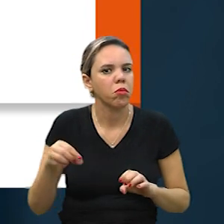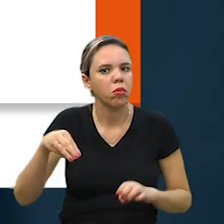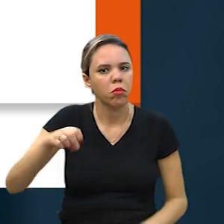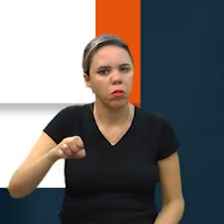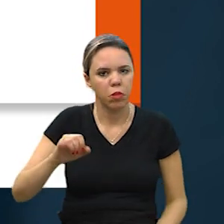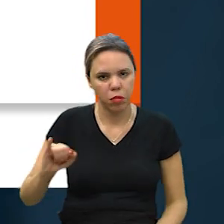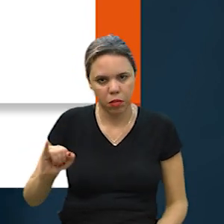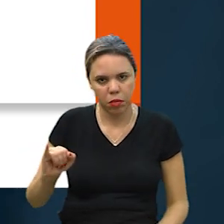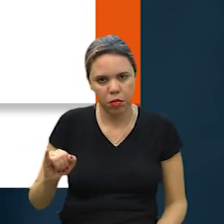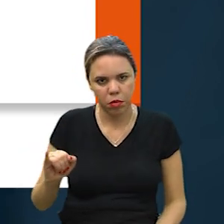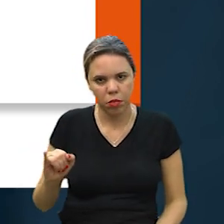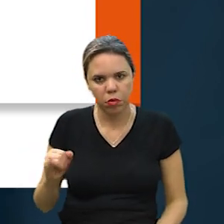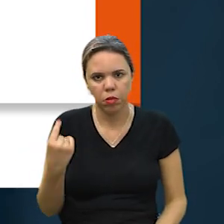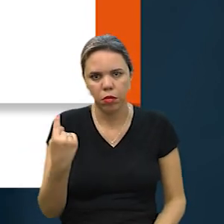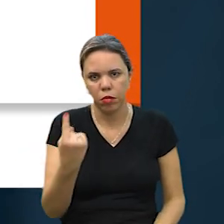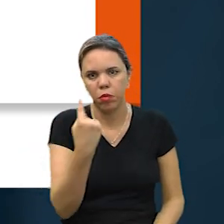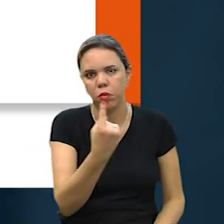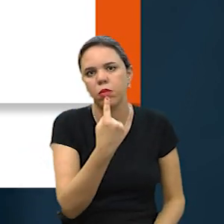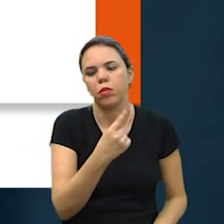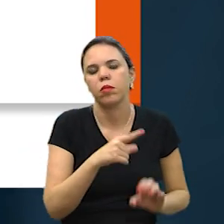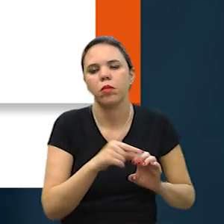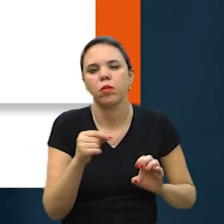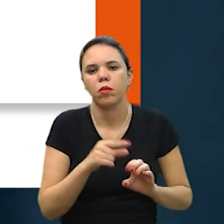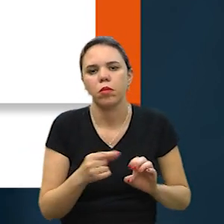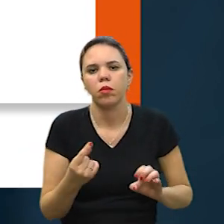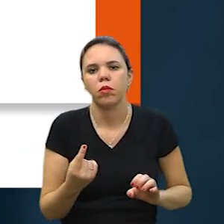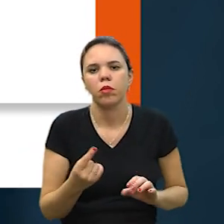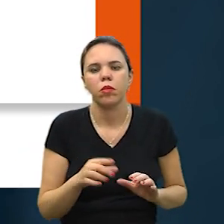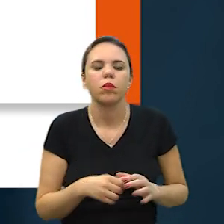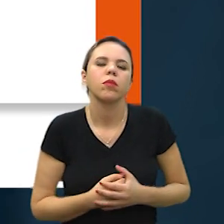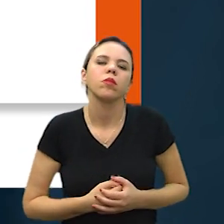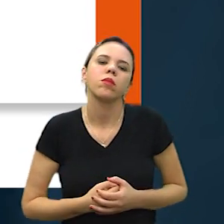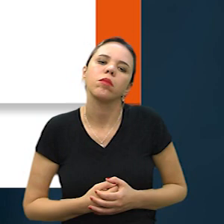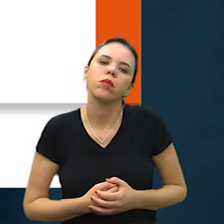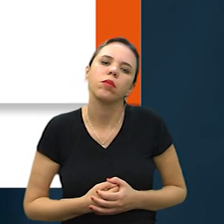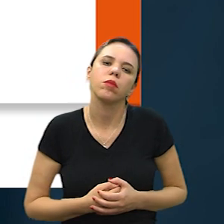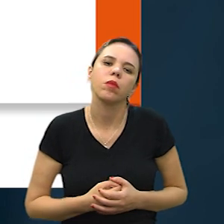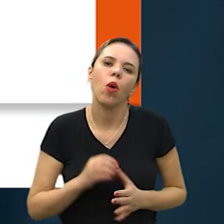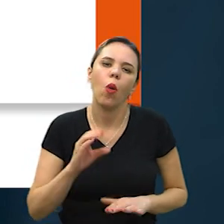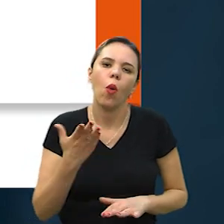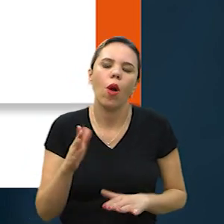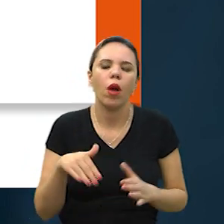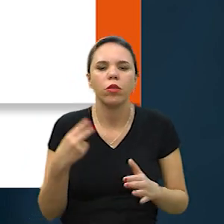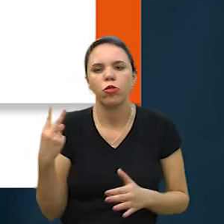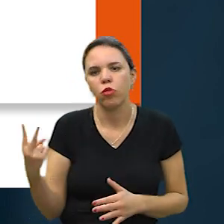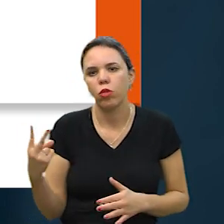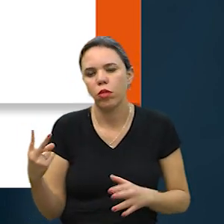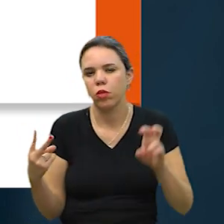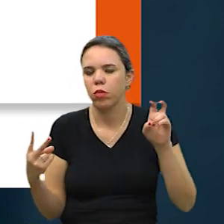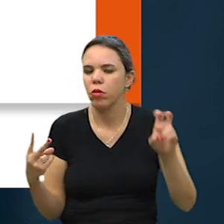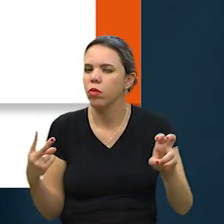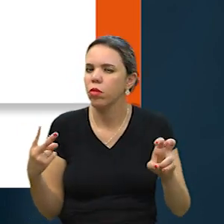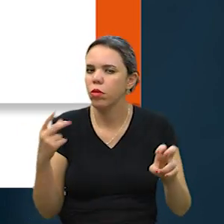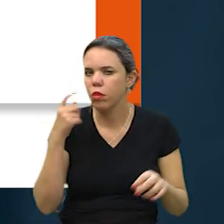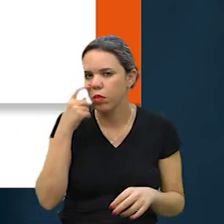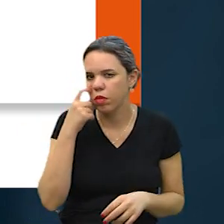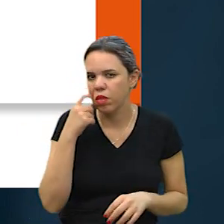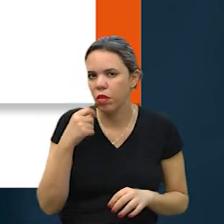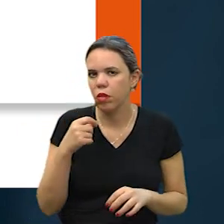MEI, né? Um microempreendedor individual, e quando muito ele vai de 2 a